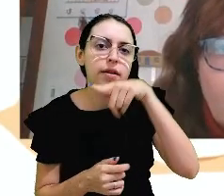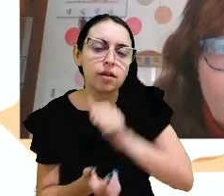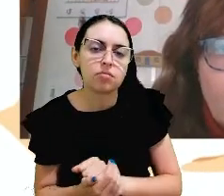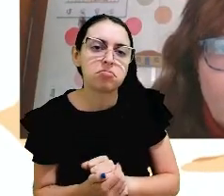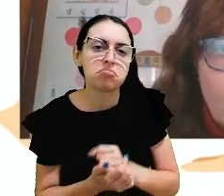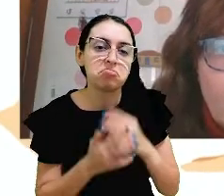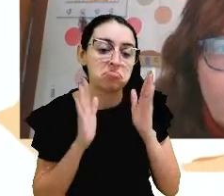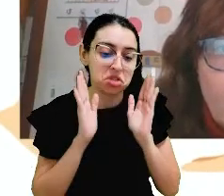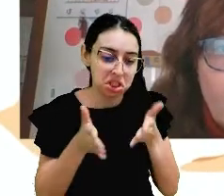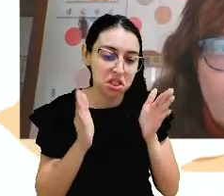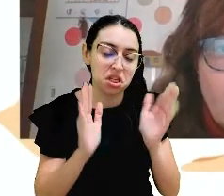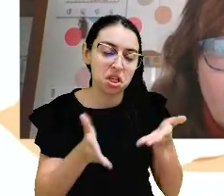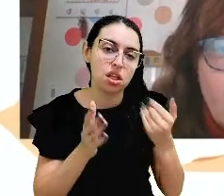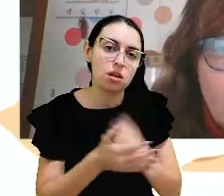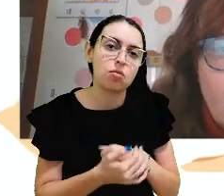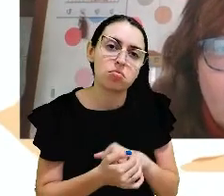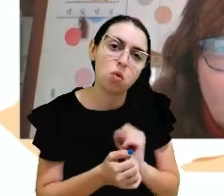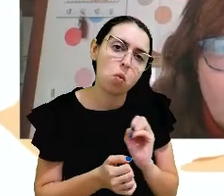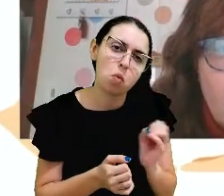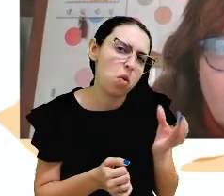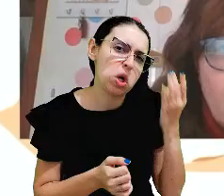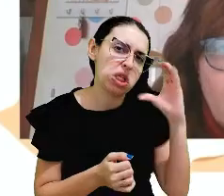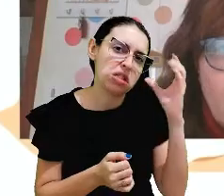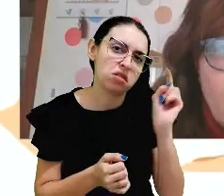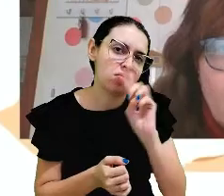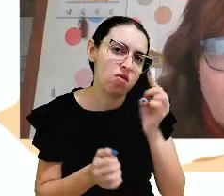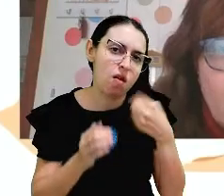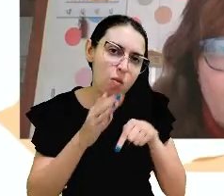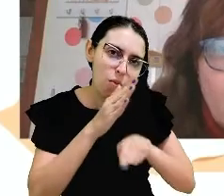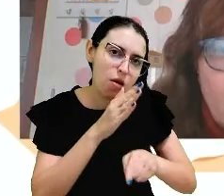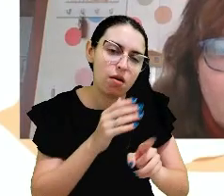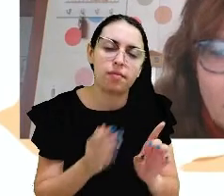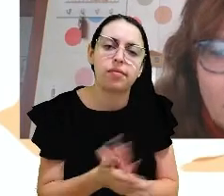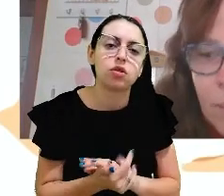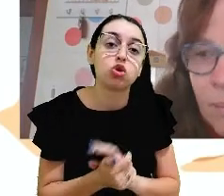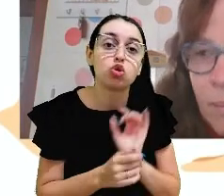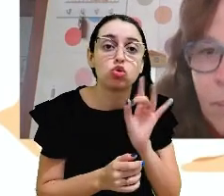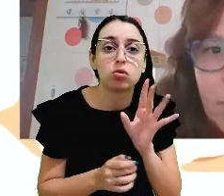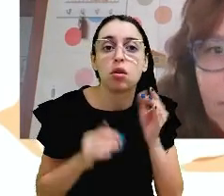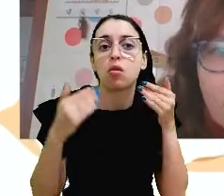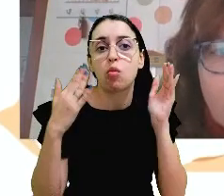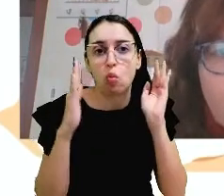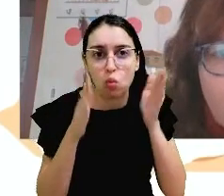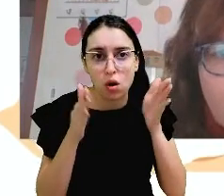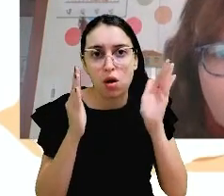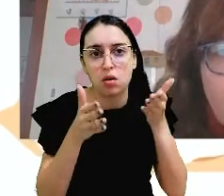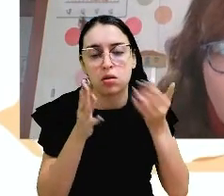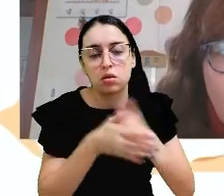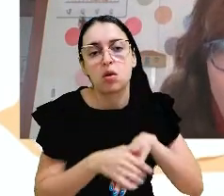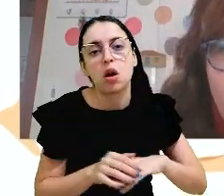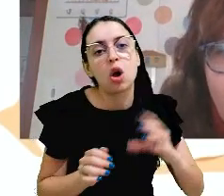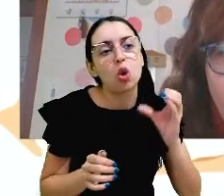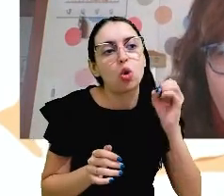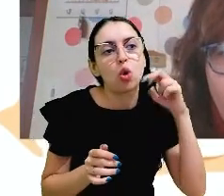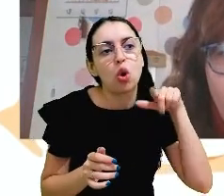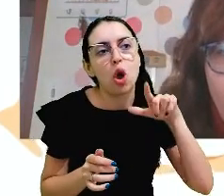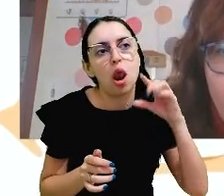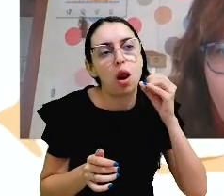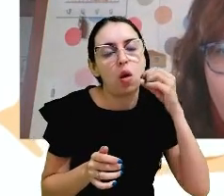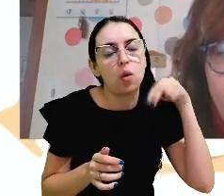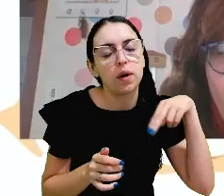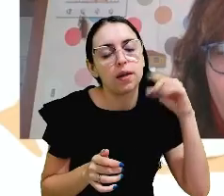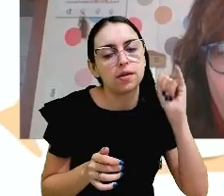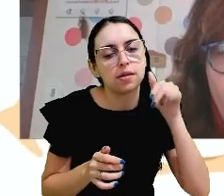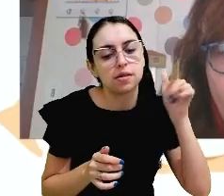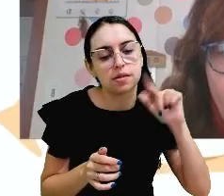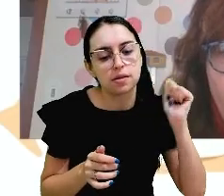não porque tem um embasamento científico que o respalde. Então, essa questão da colonização, acho que seria um primeiro aspecto para a